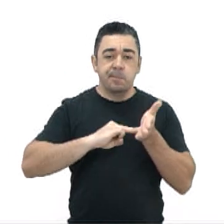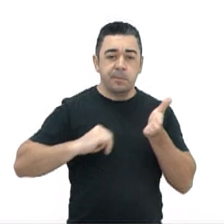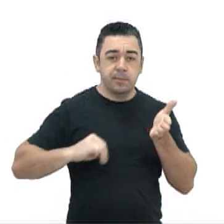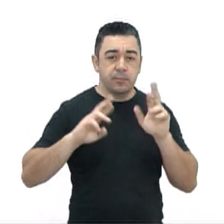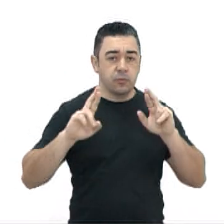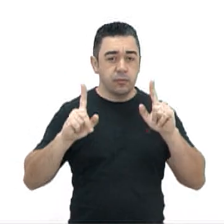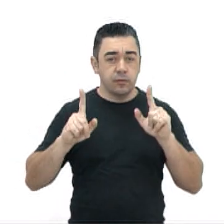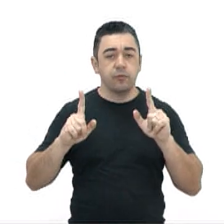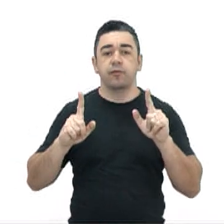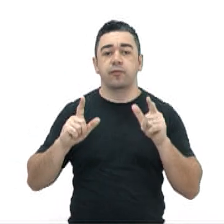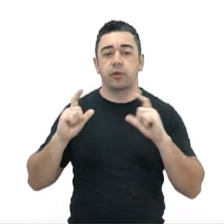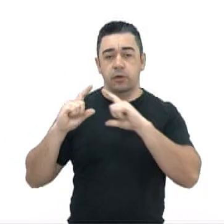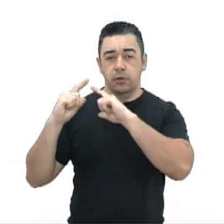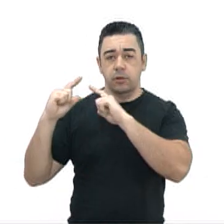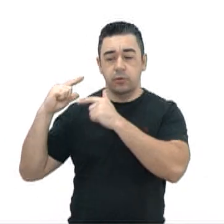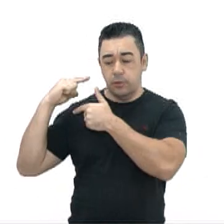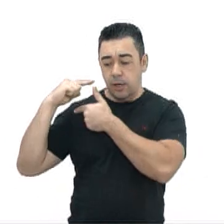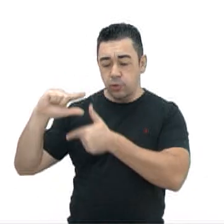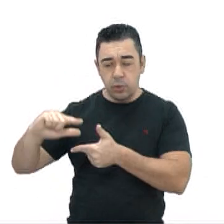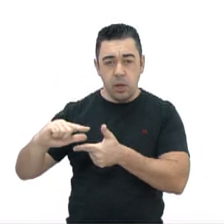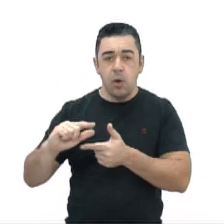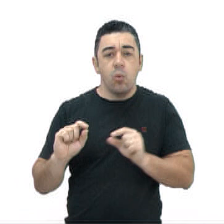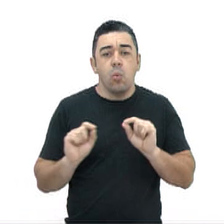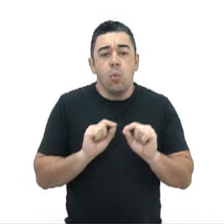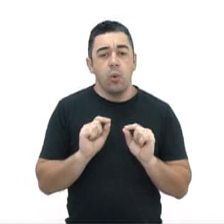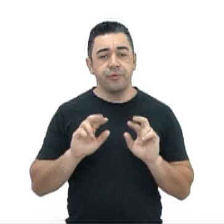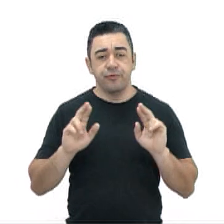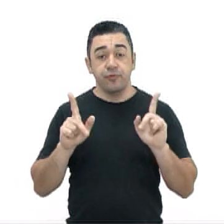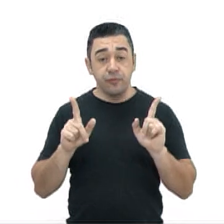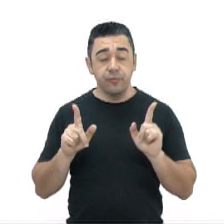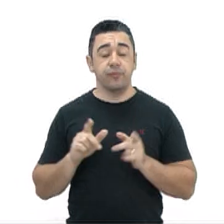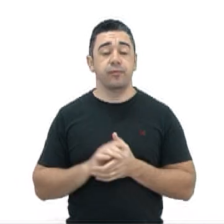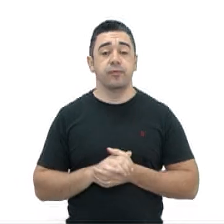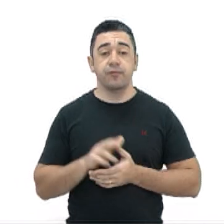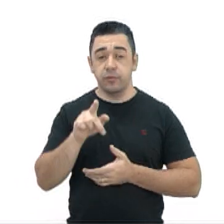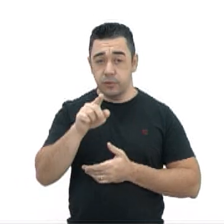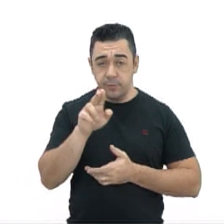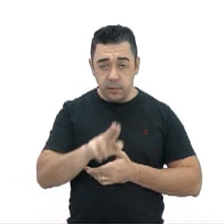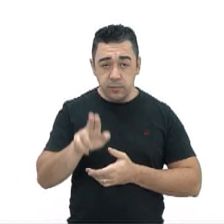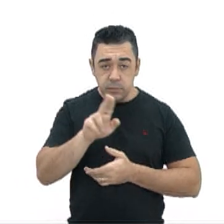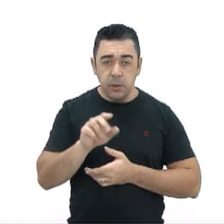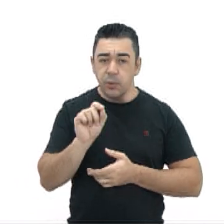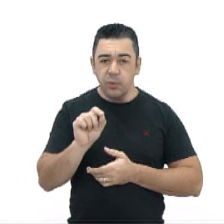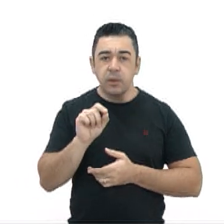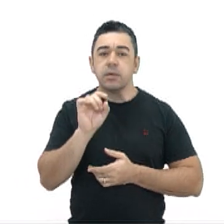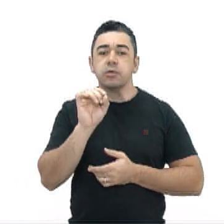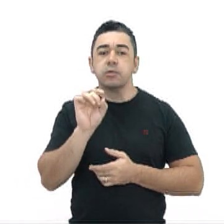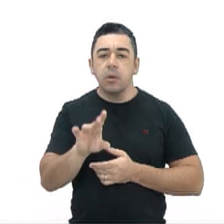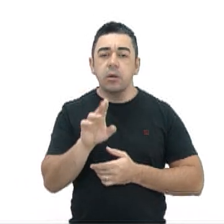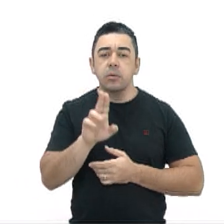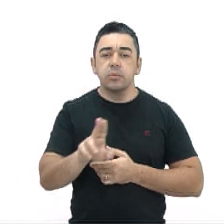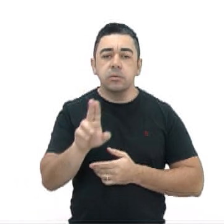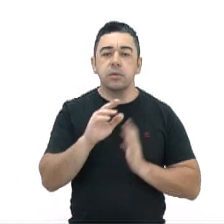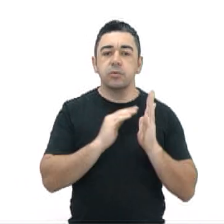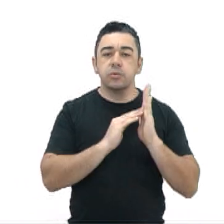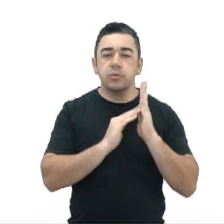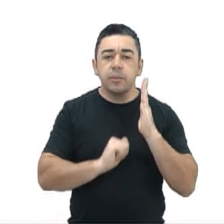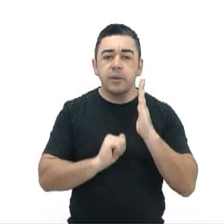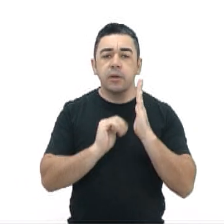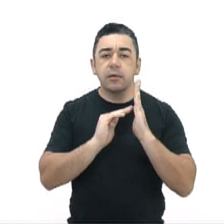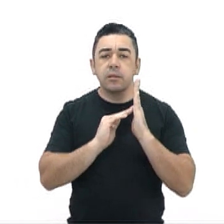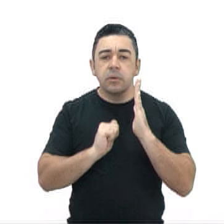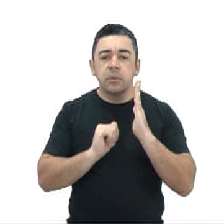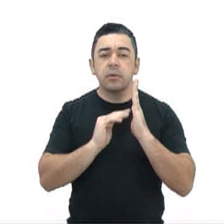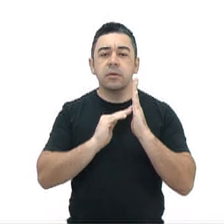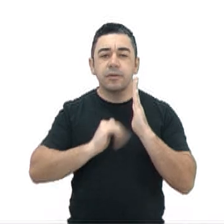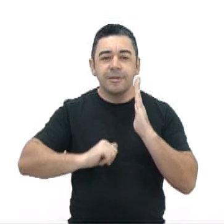do tradicional. Hoje você vai aprender a calcular a raiz quadrada usando apenas subtração, certo? Mas